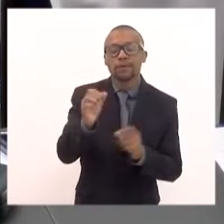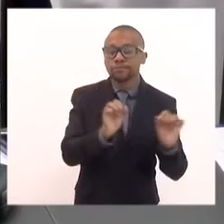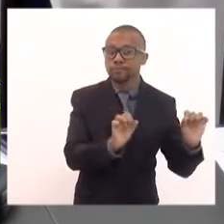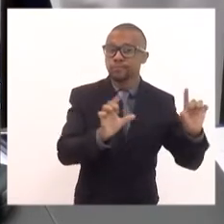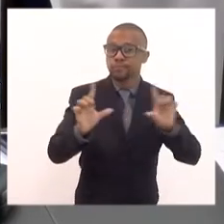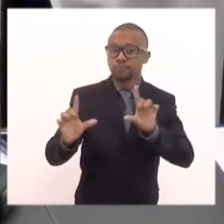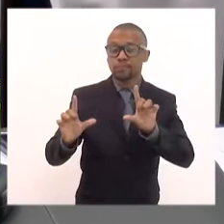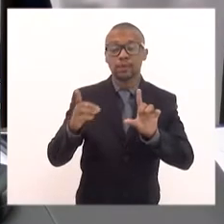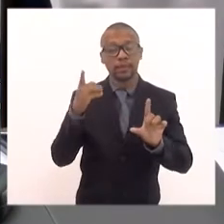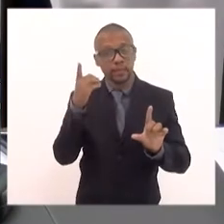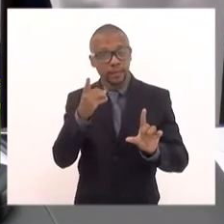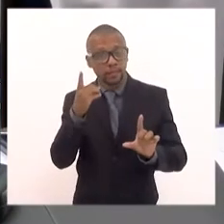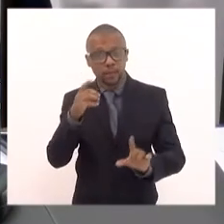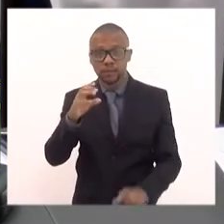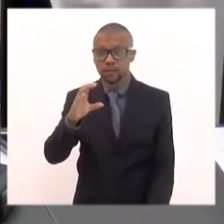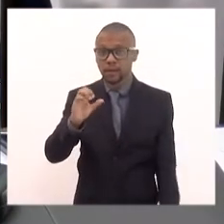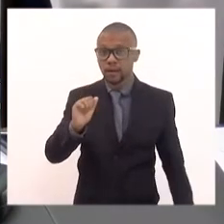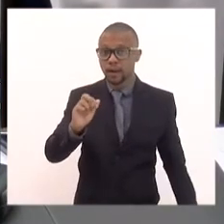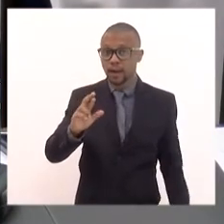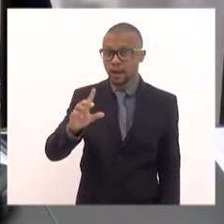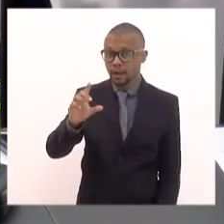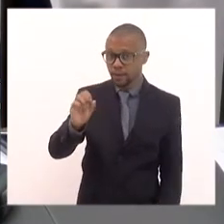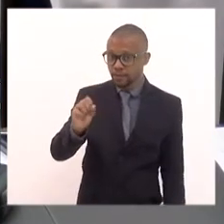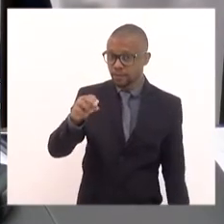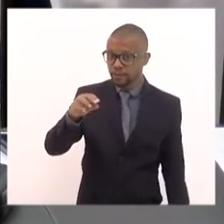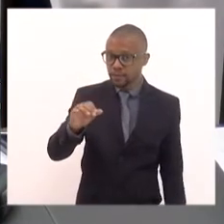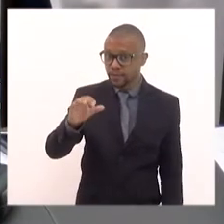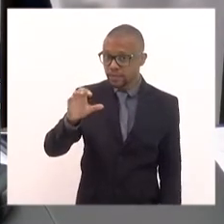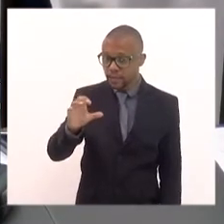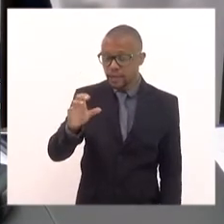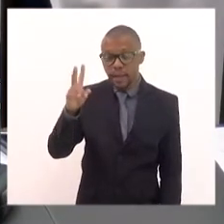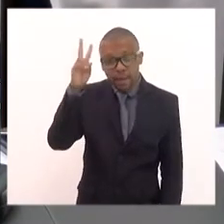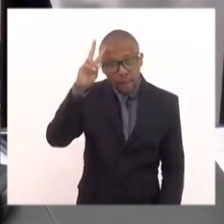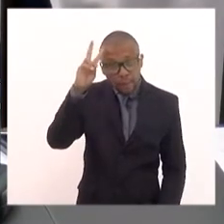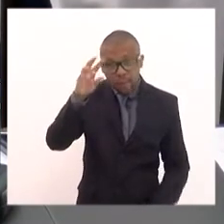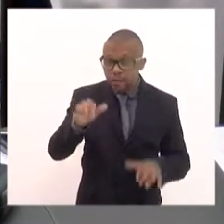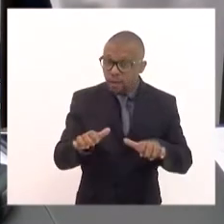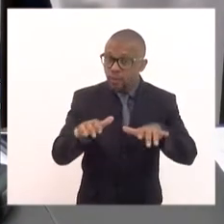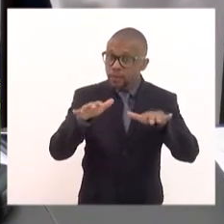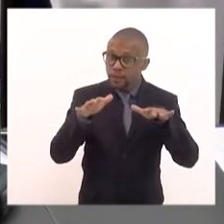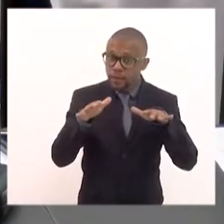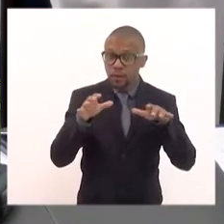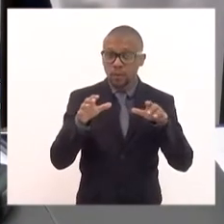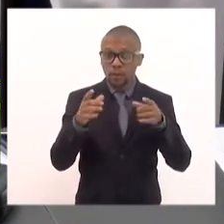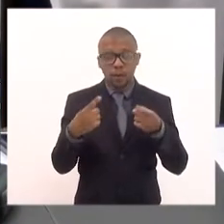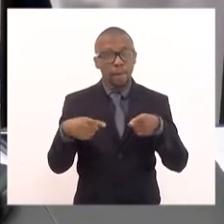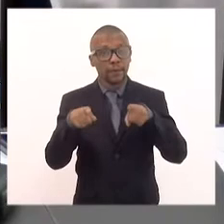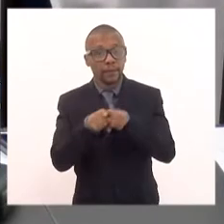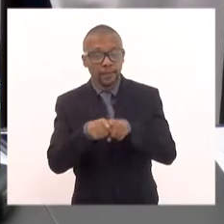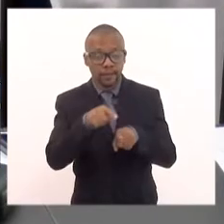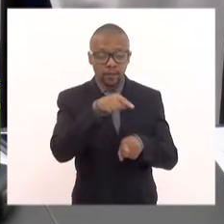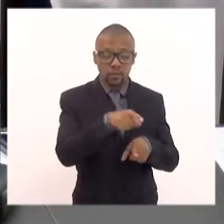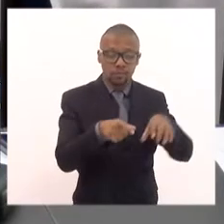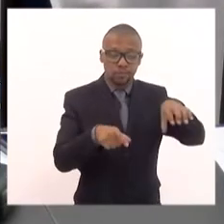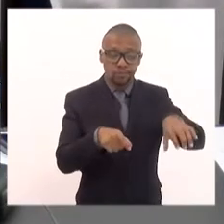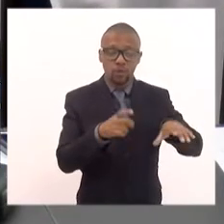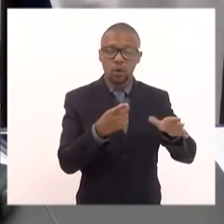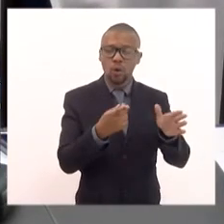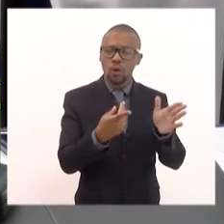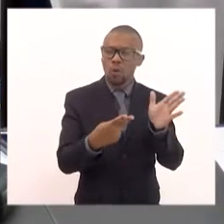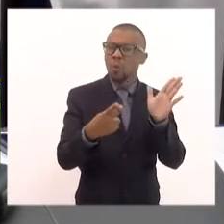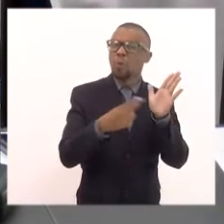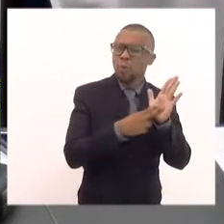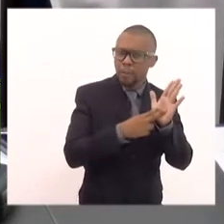lembrando que essa audiência é conjunta, porque a comissão do Cumpras é a comissão da Assembleia Legislativa, que tem um